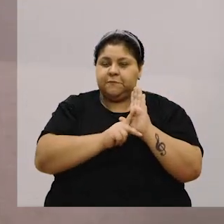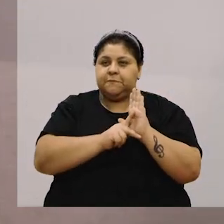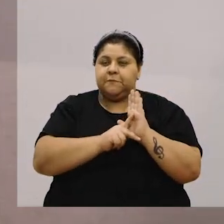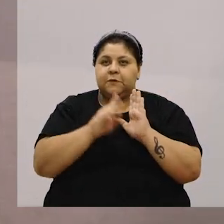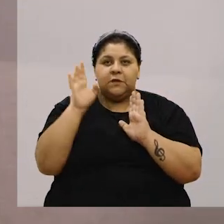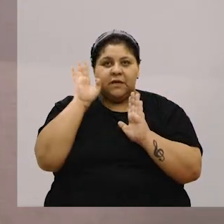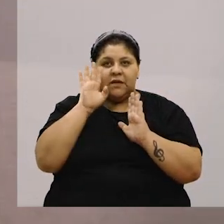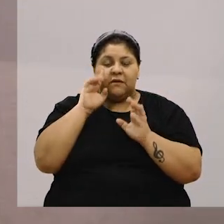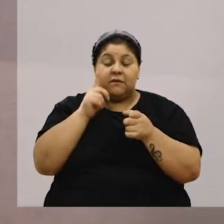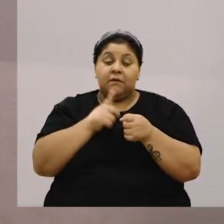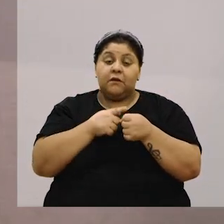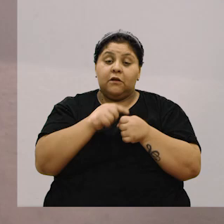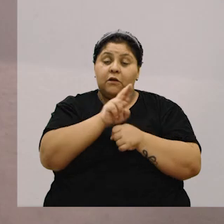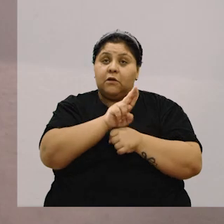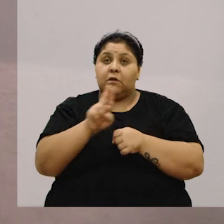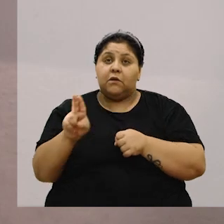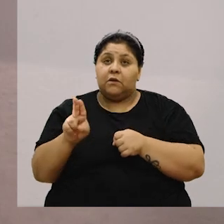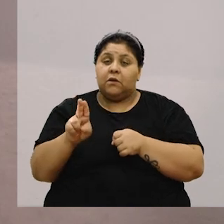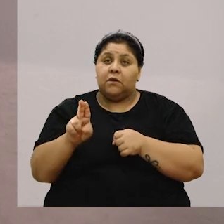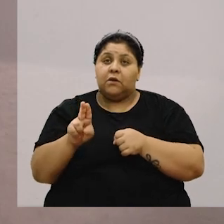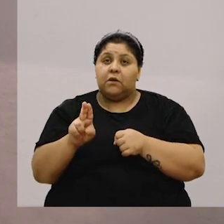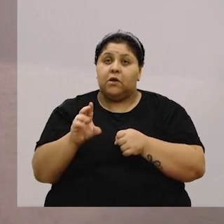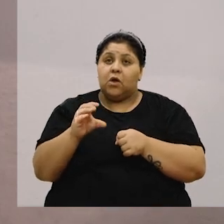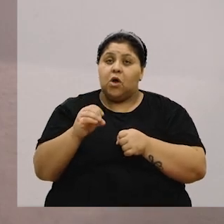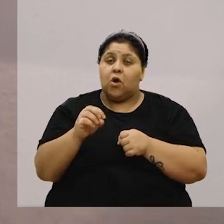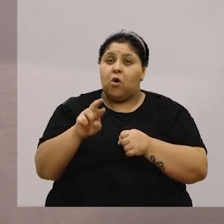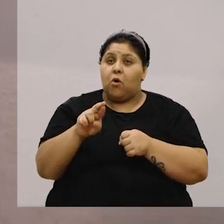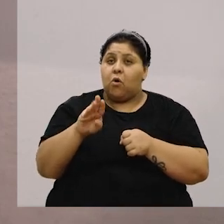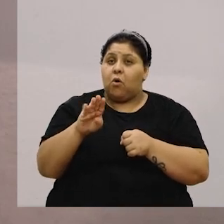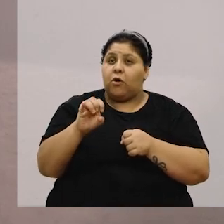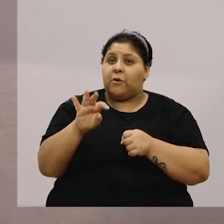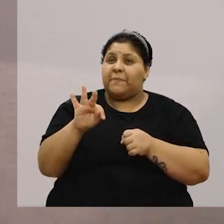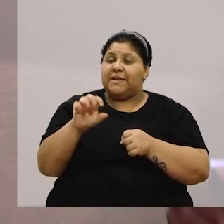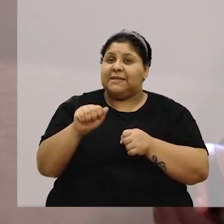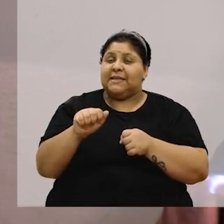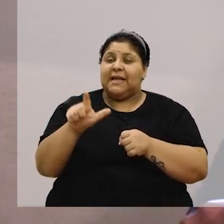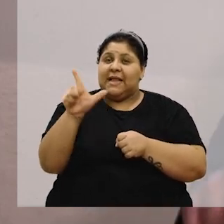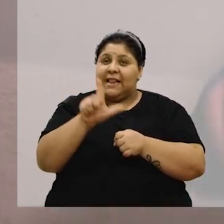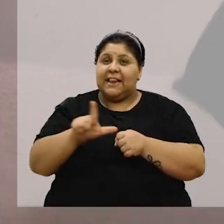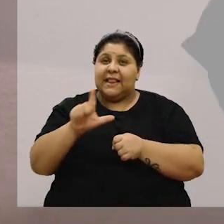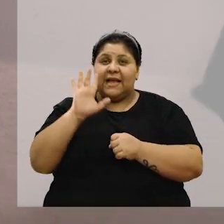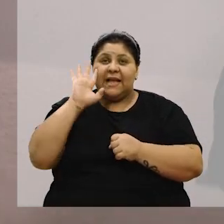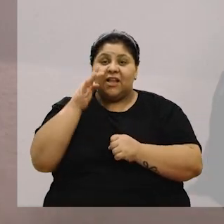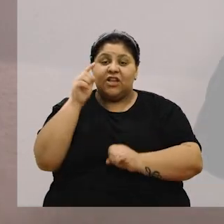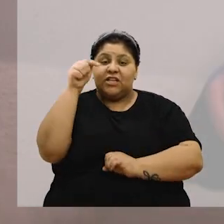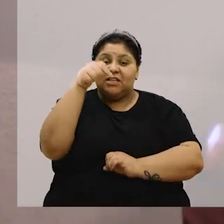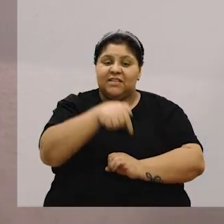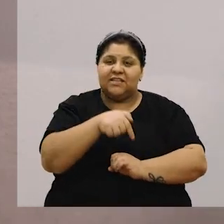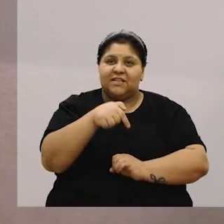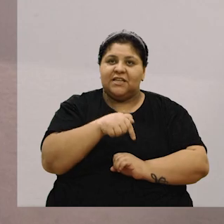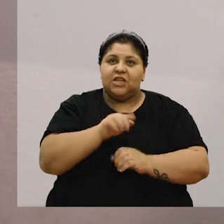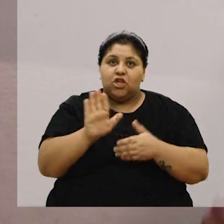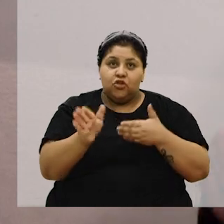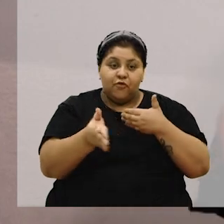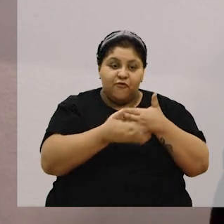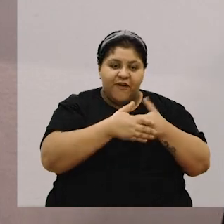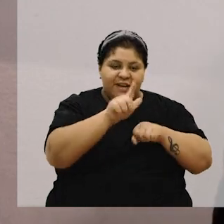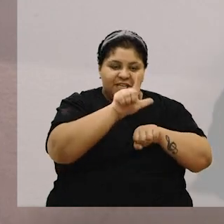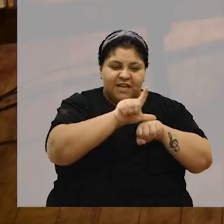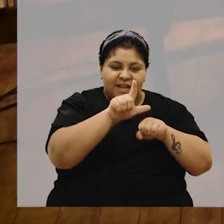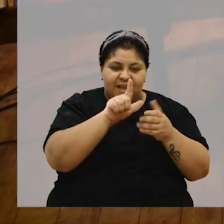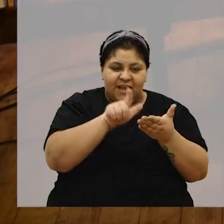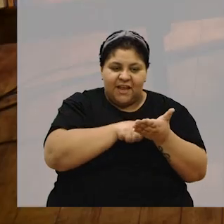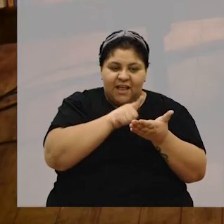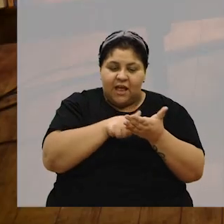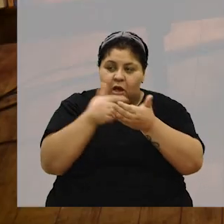um projeto muito bacana na cidade que se chama o Órbita Literária, que acontece todas as segundas-feiras aqui, né? Tu